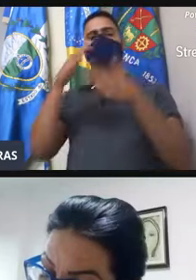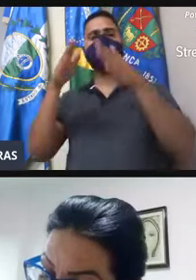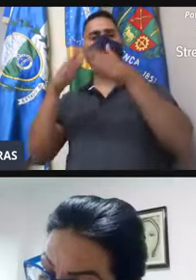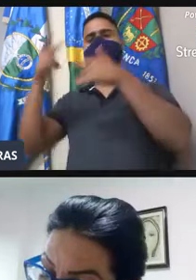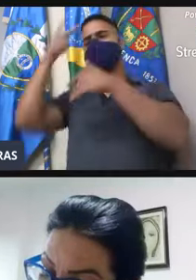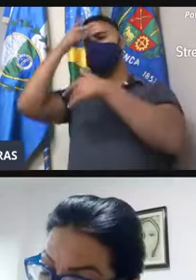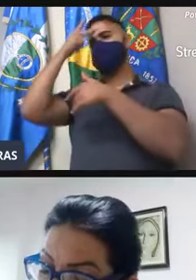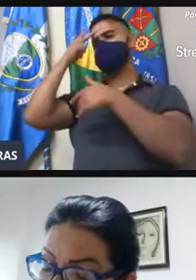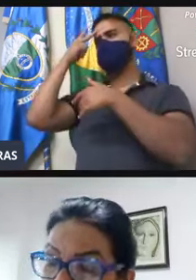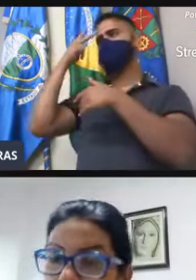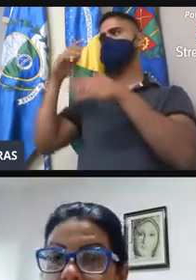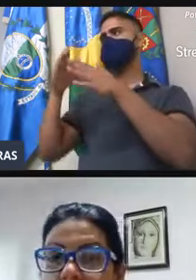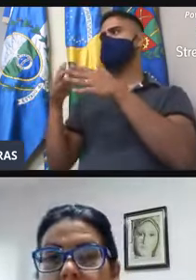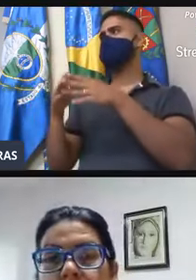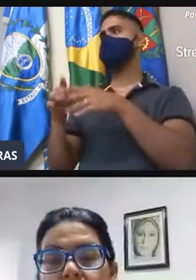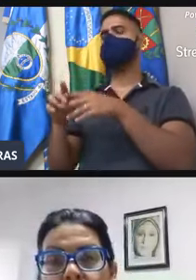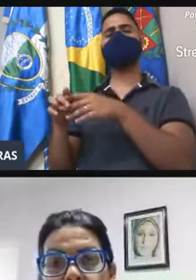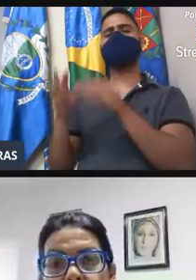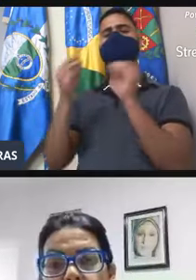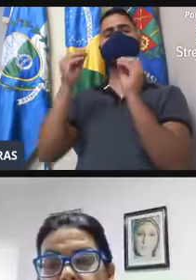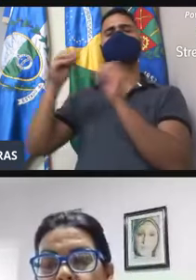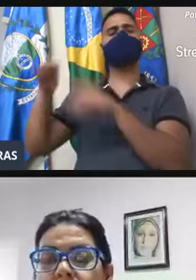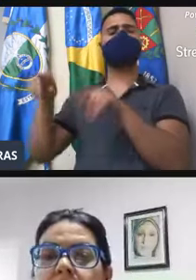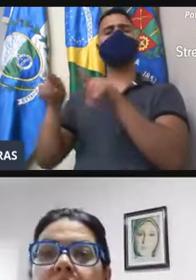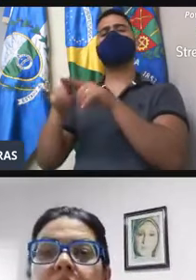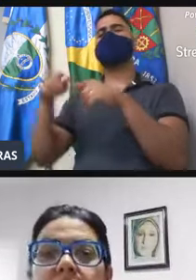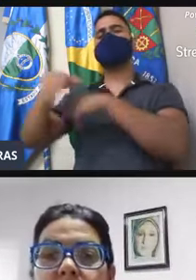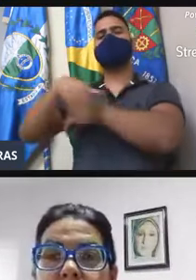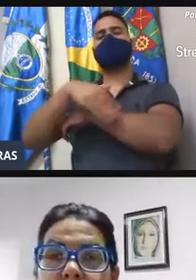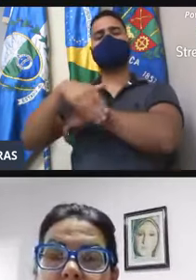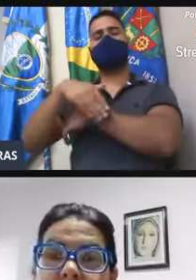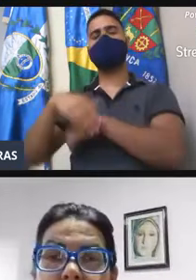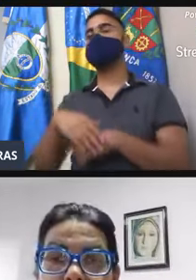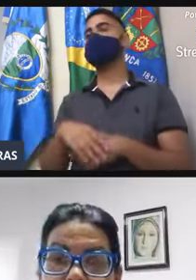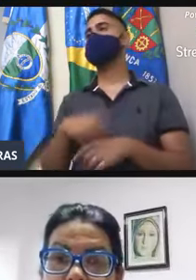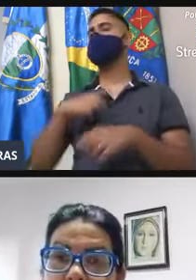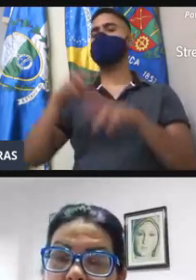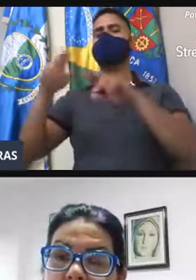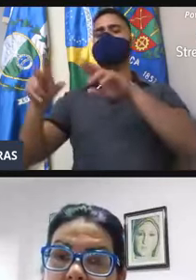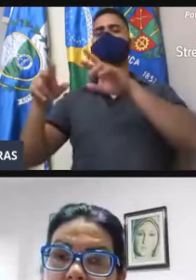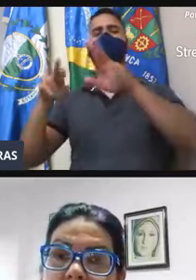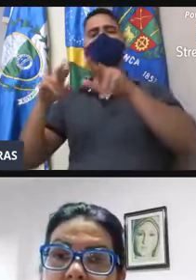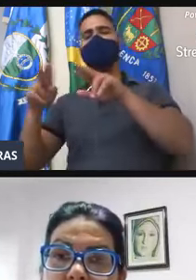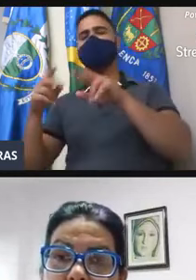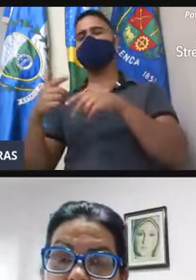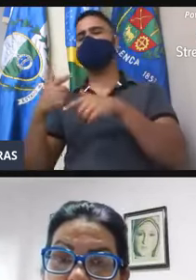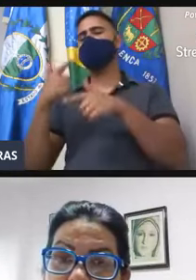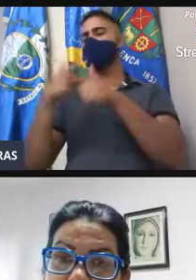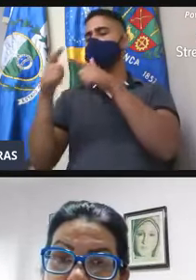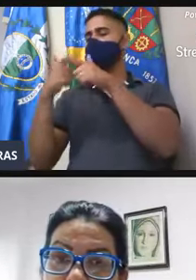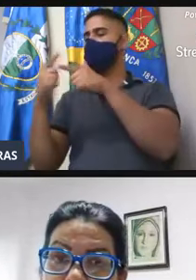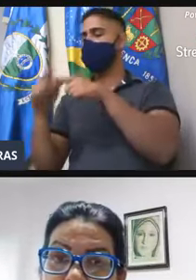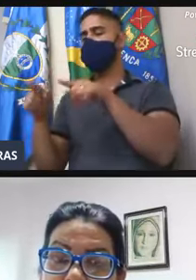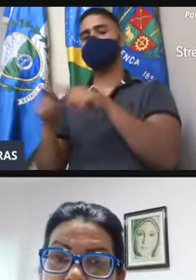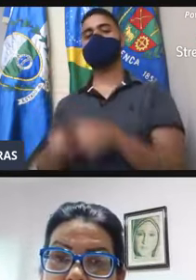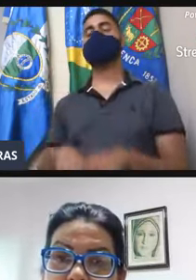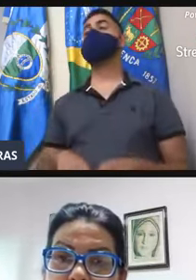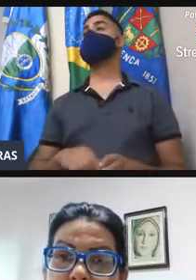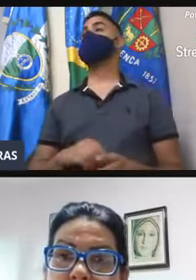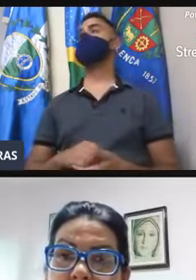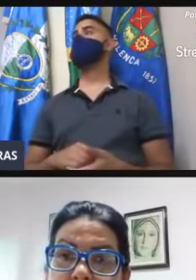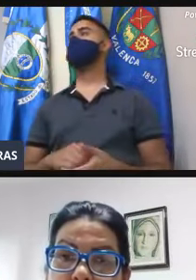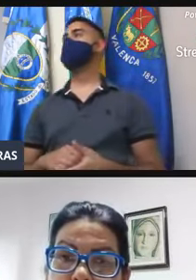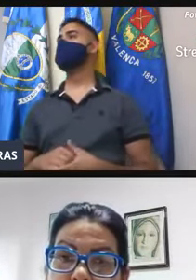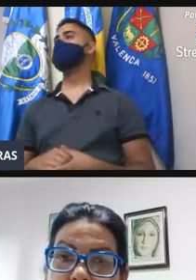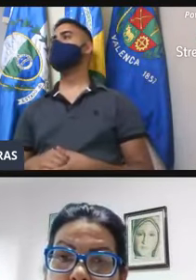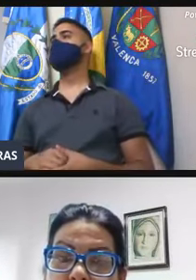procuram esse gabinete, cansados com o descaso, com o problema que muito nos aflige, trazendo diversos inconvenientes e impactando diretamente o meio ambiente. Sala das sessões, 28